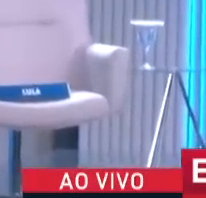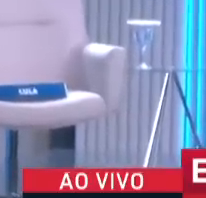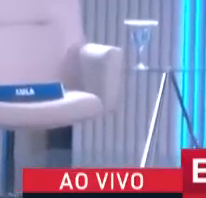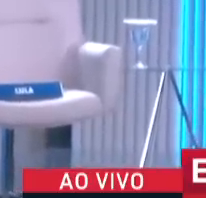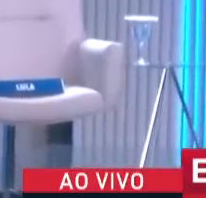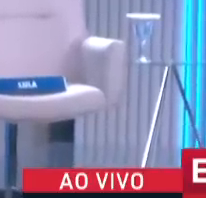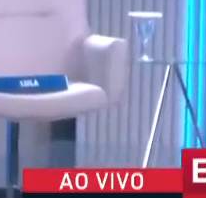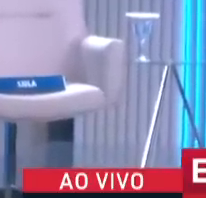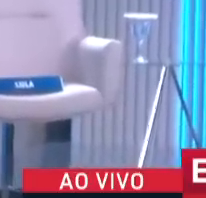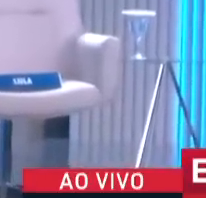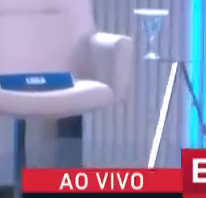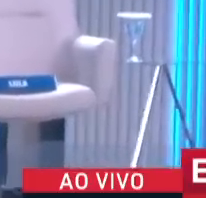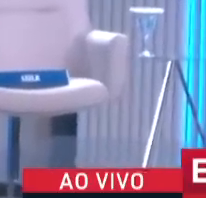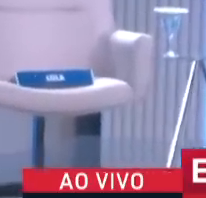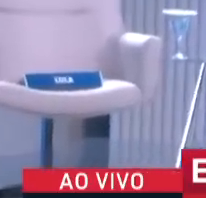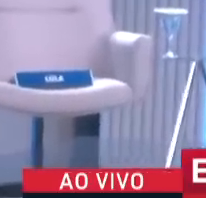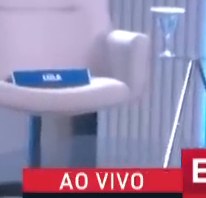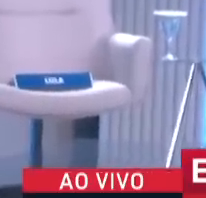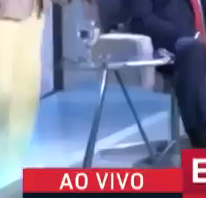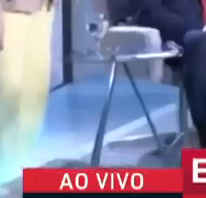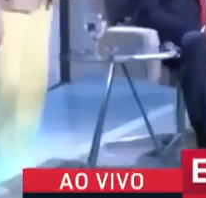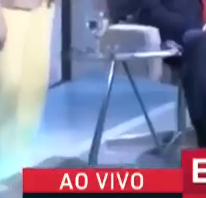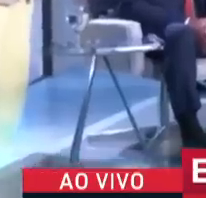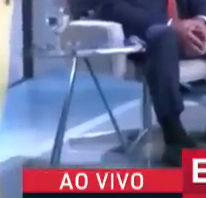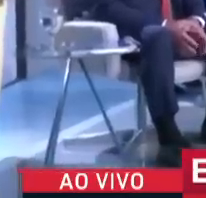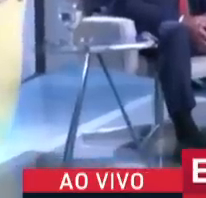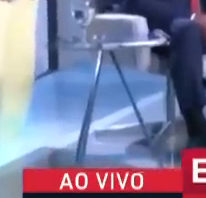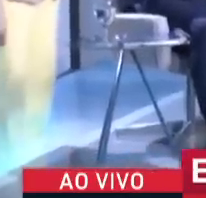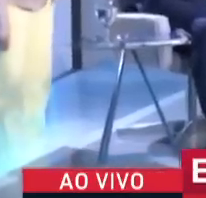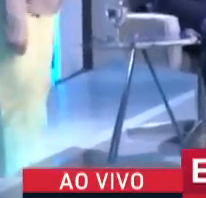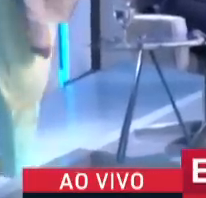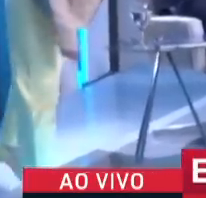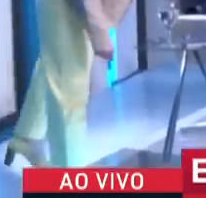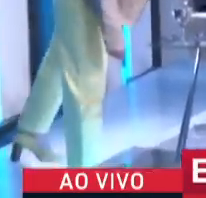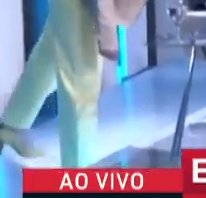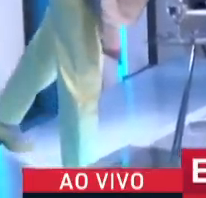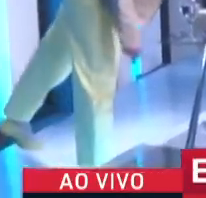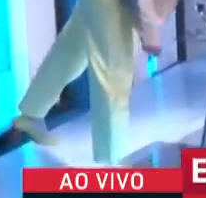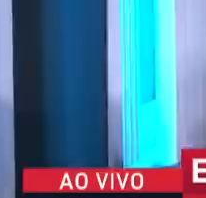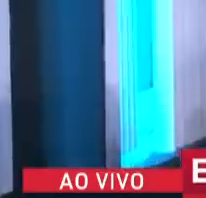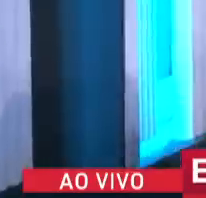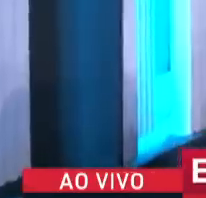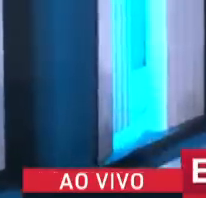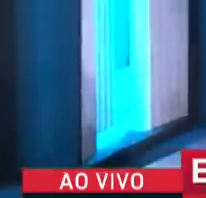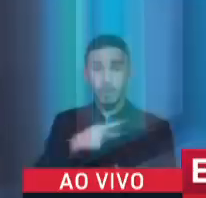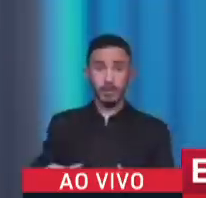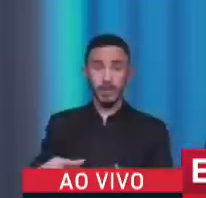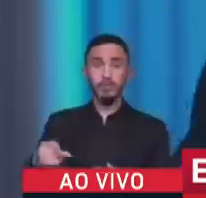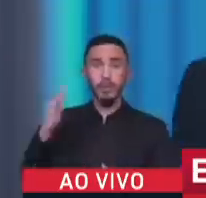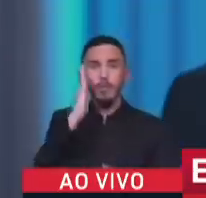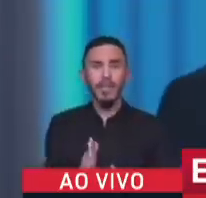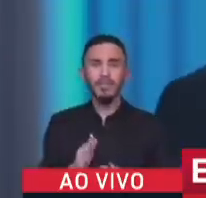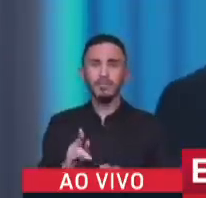caso o Lula perca para o bolsonaro então ele deveria ter vindo mais aguerrido Muito provavelmente as críticas dos Artistas